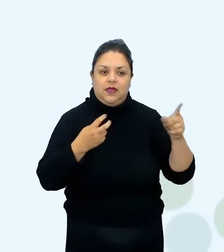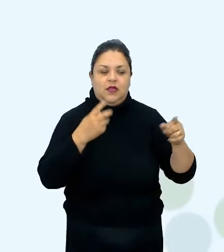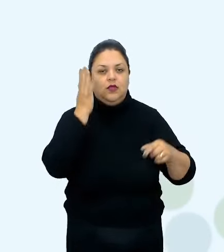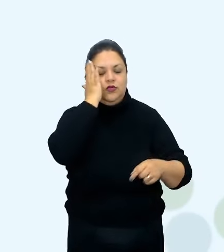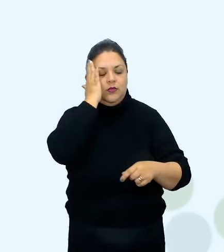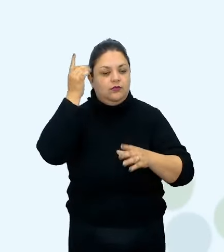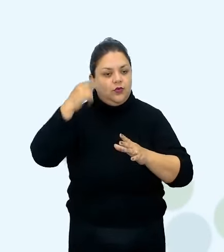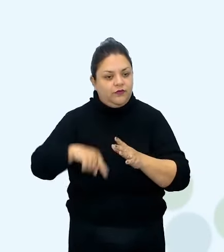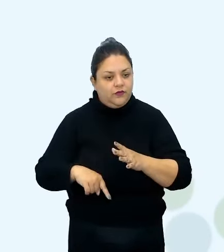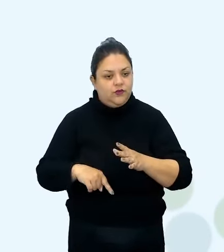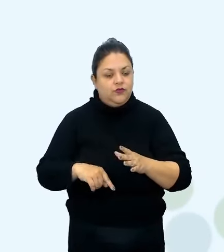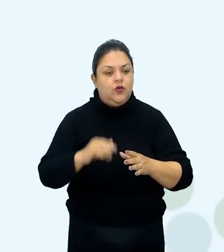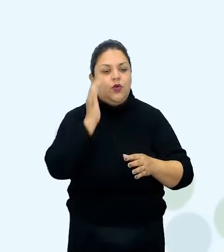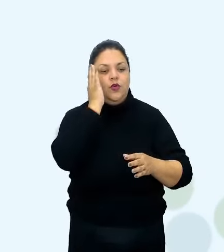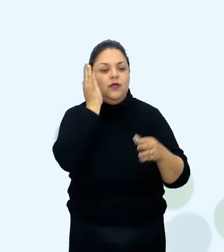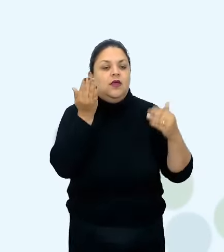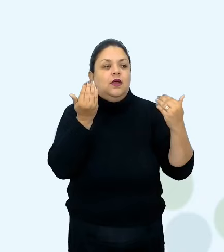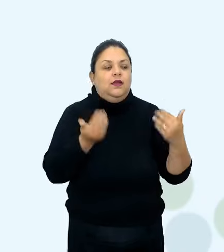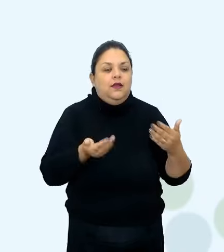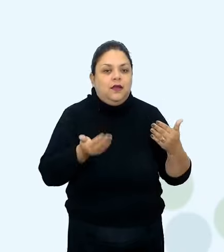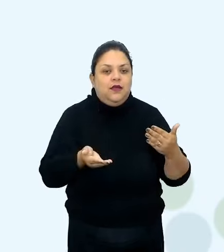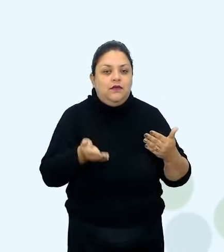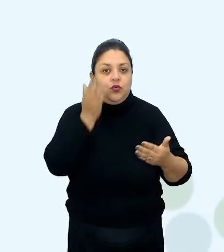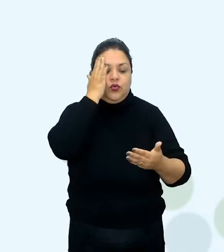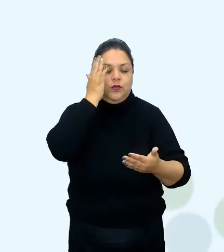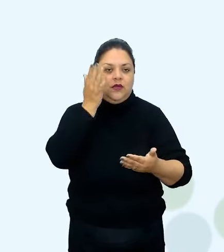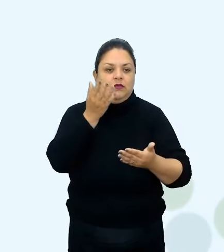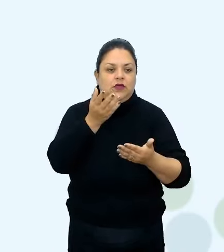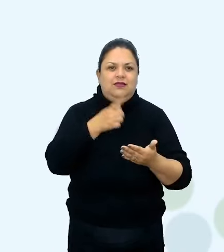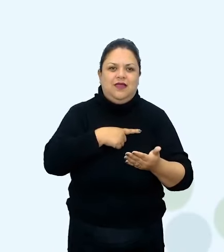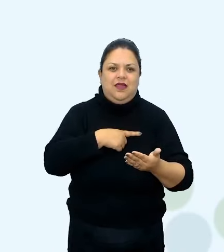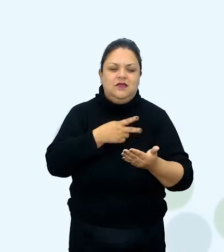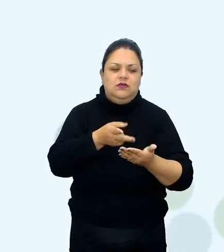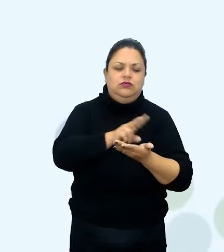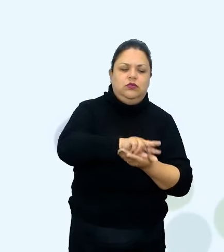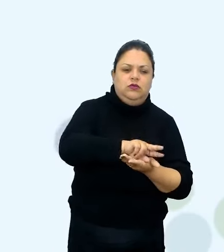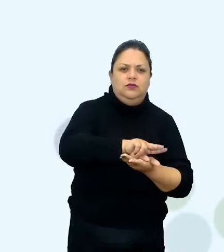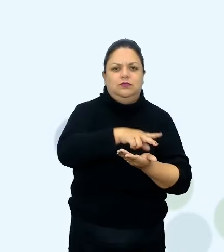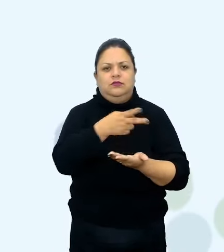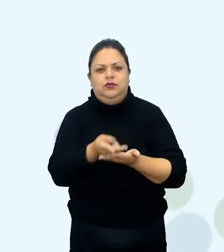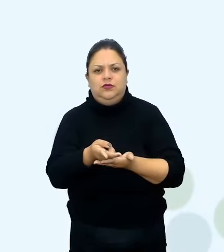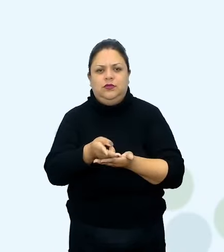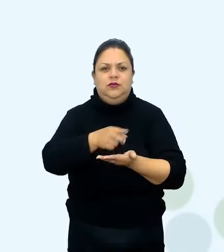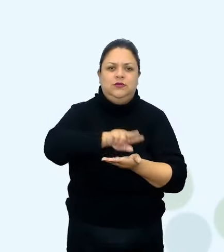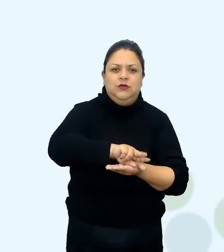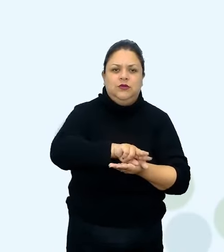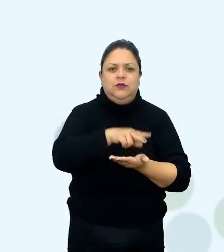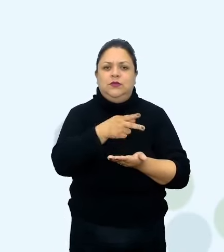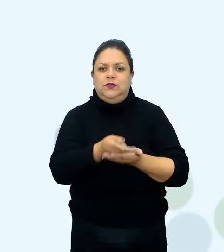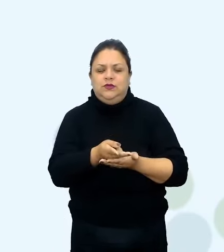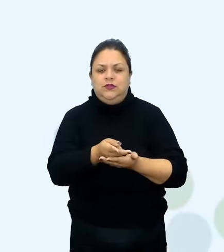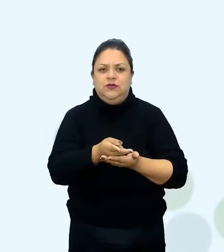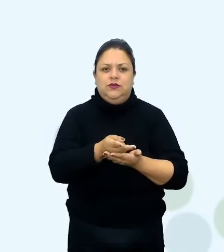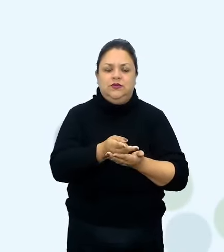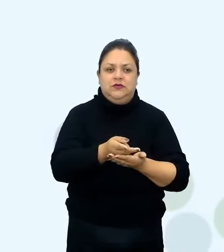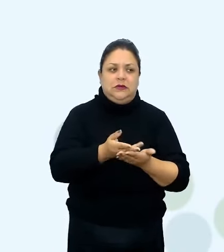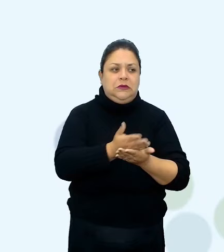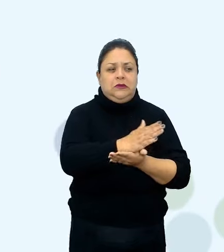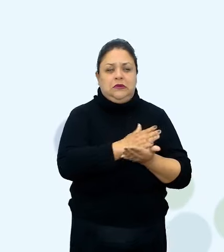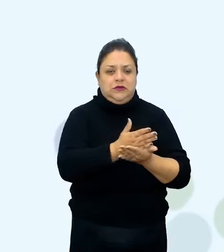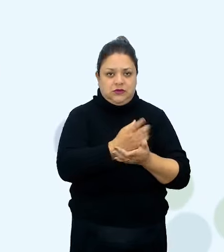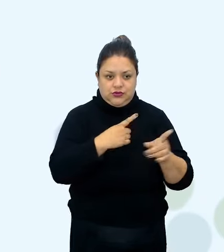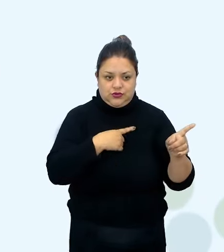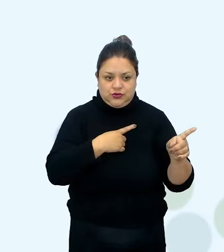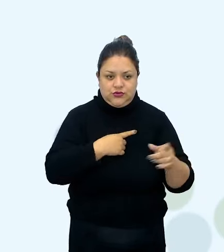vem o dormir mais leve, o dormir agitado, que tem crianças que são muito agitadas durante o sono, né? E às vezes